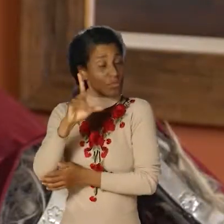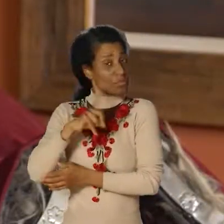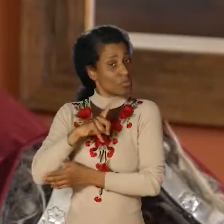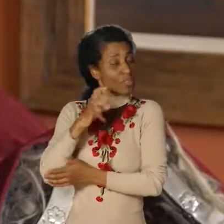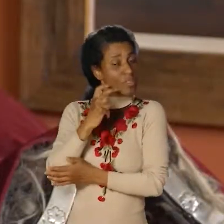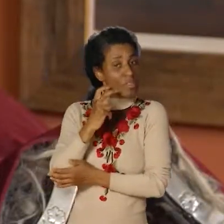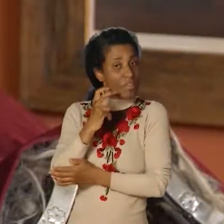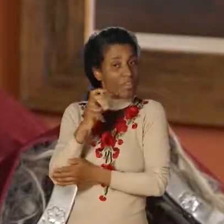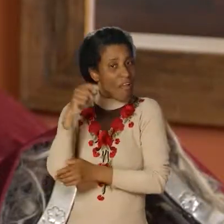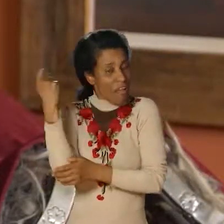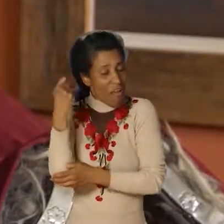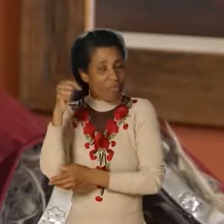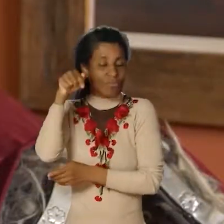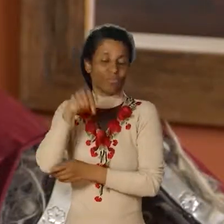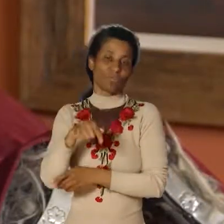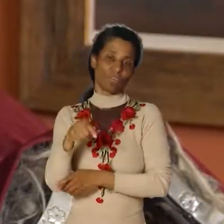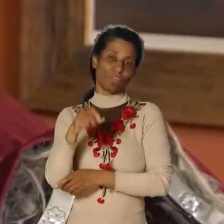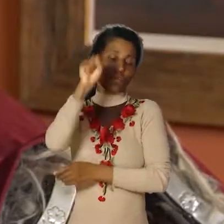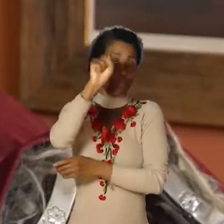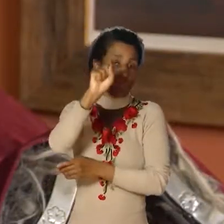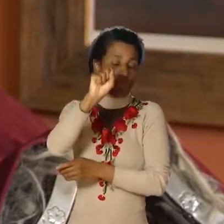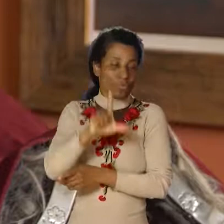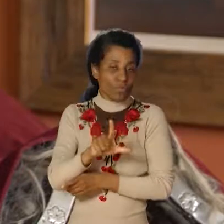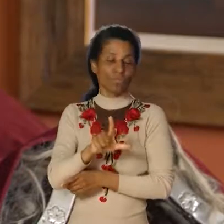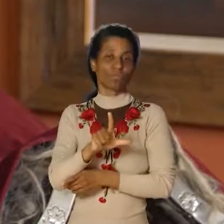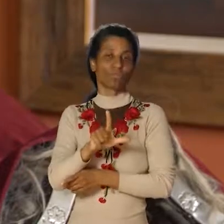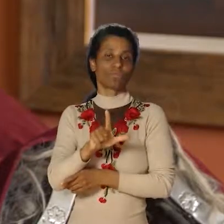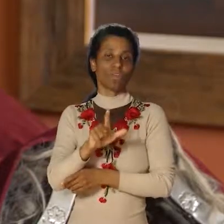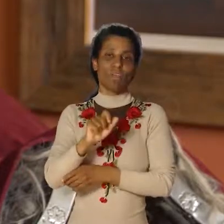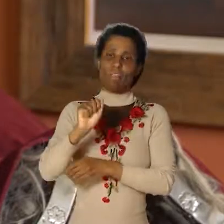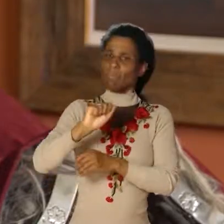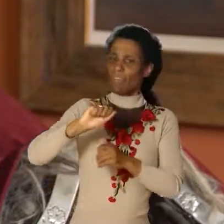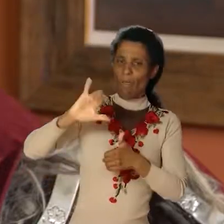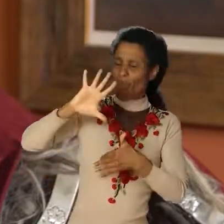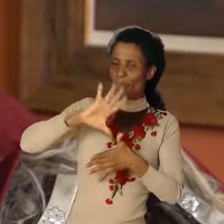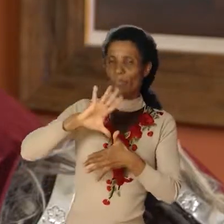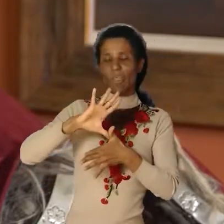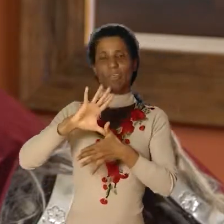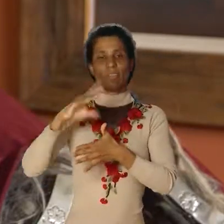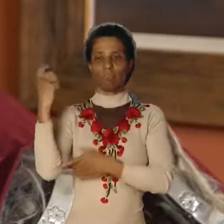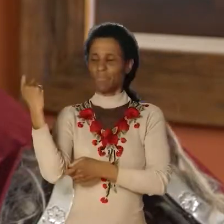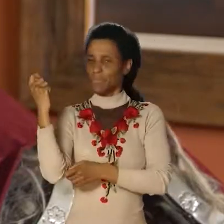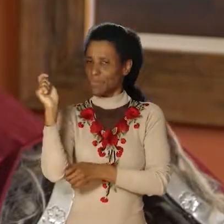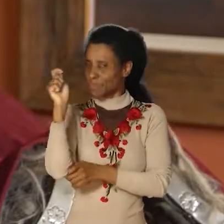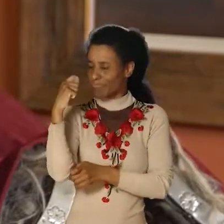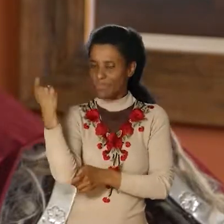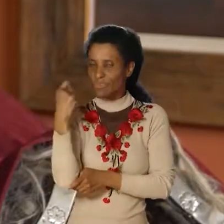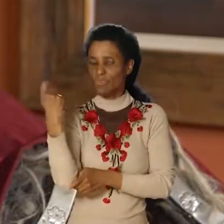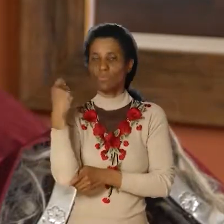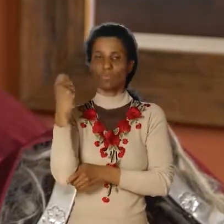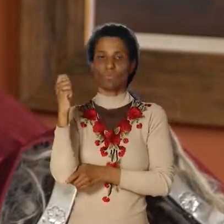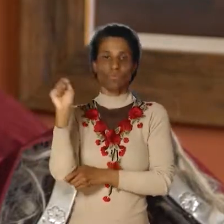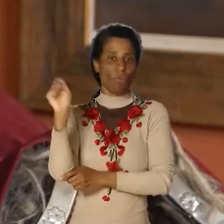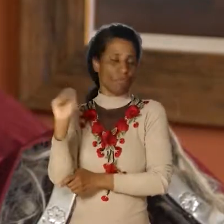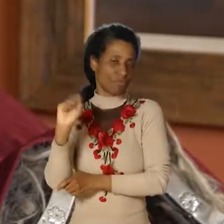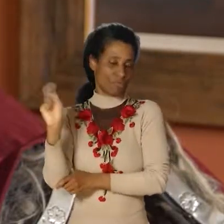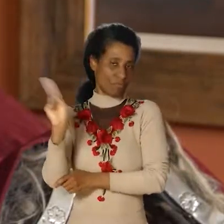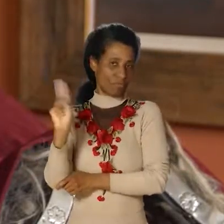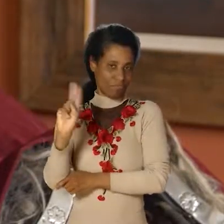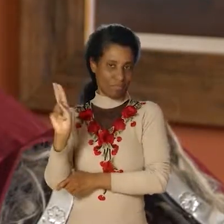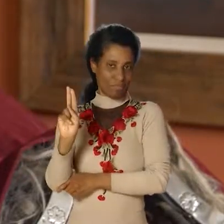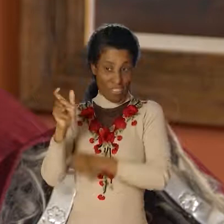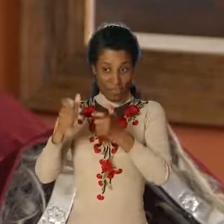no mundo. Nós só temos gaúcho nesse nosso sul da América. Não só Rio Grande do Sul, mas Uruguai, Argentina, a